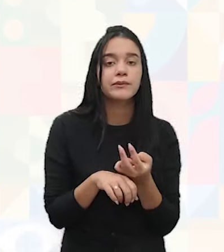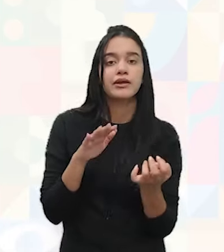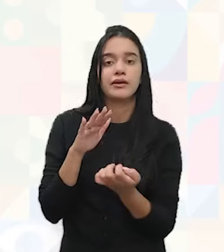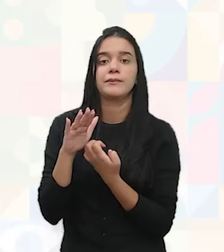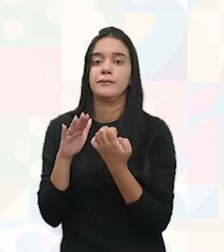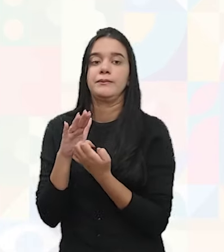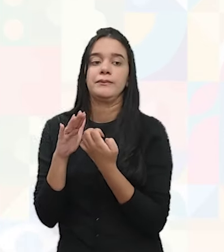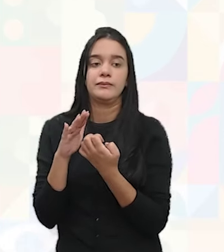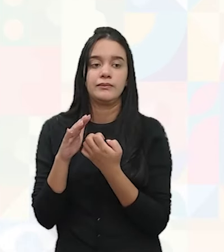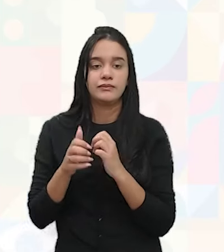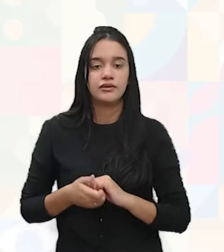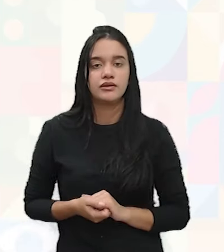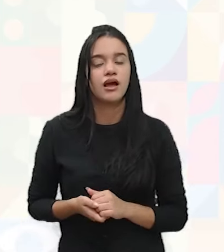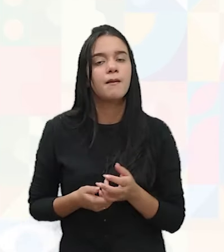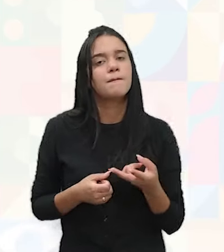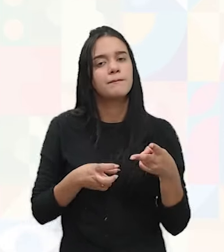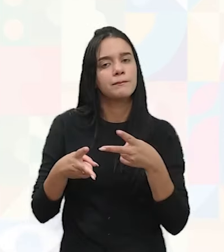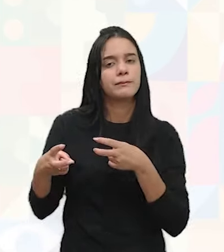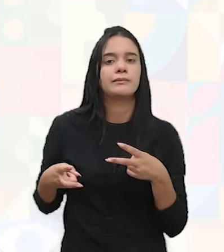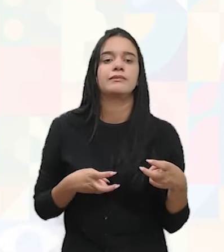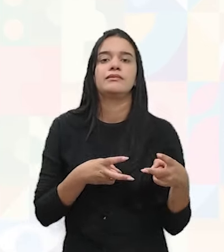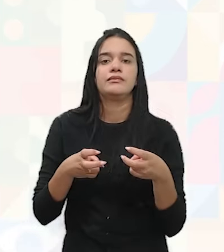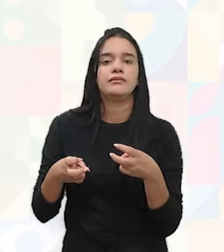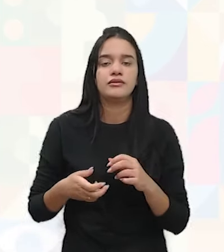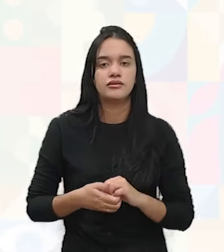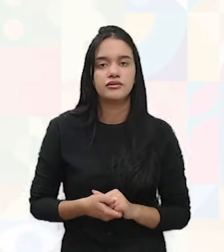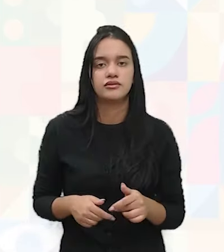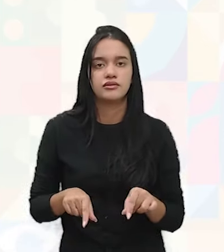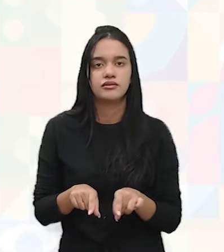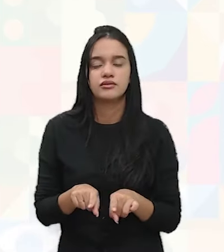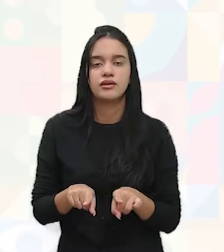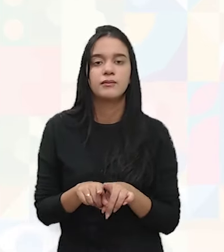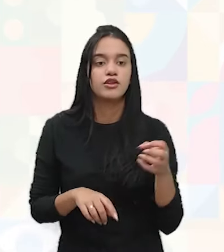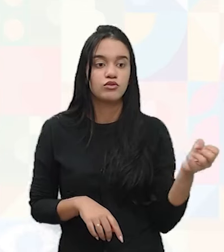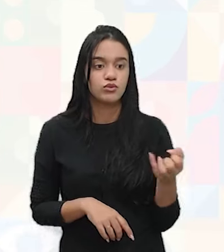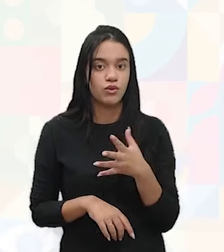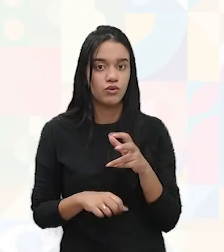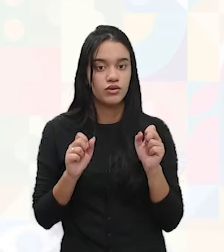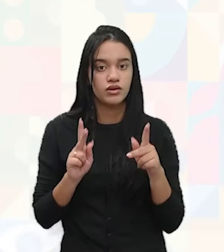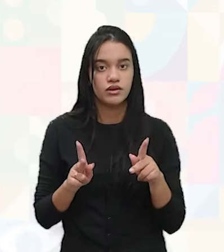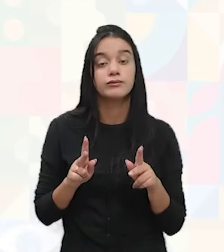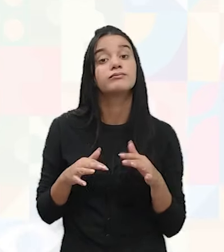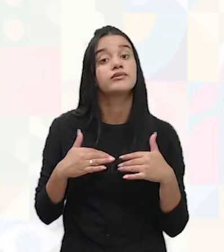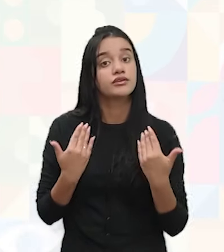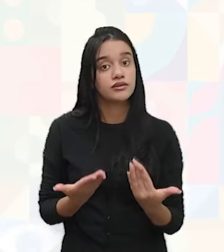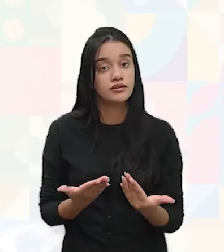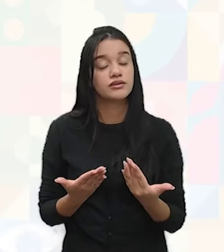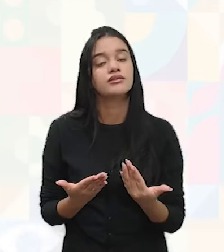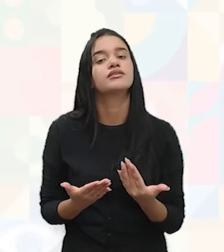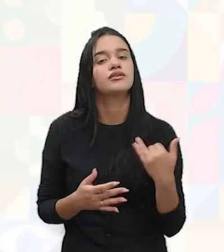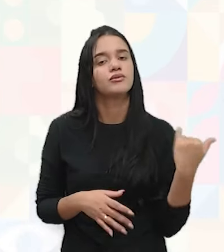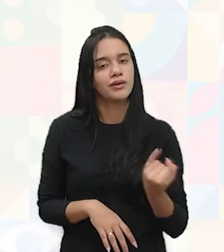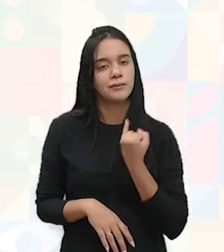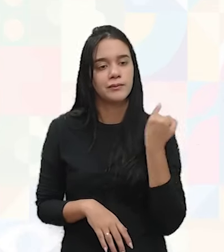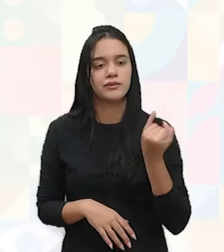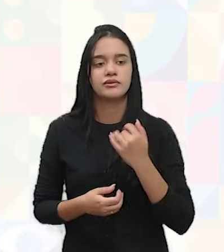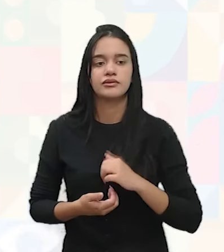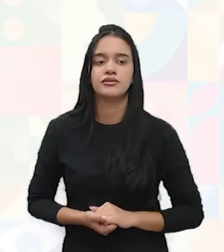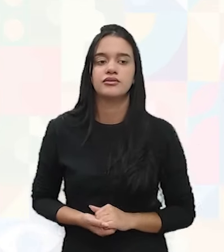para eh verificar né essa carga e colocar um novo lacre Tá certo então o pino e o lacre são muito